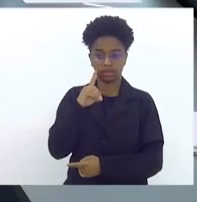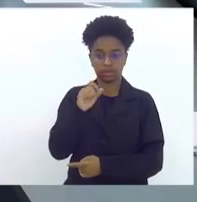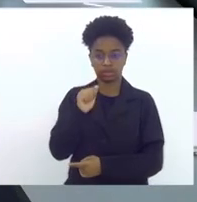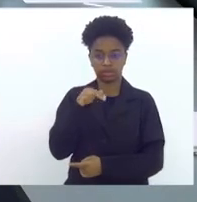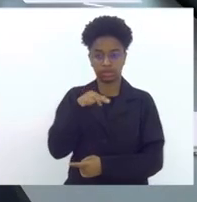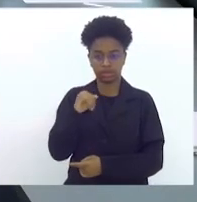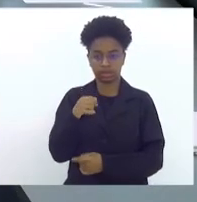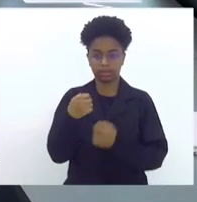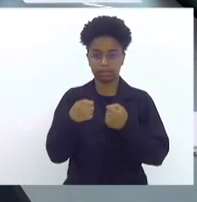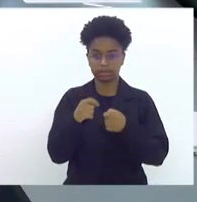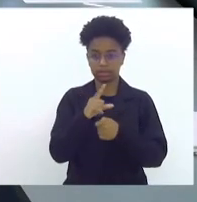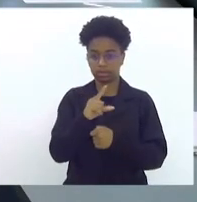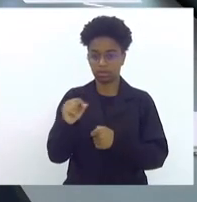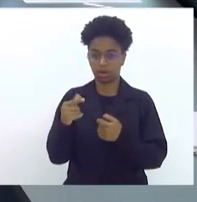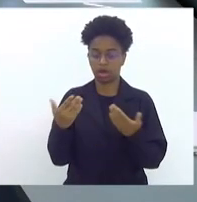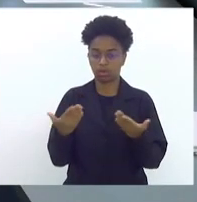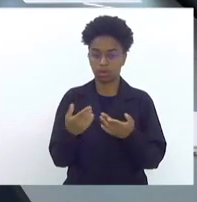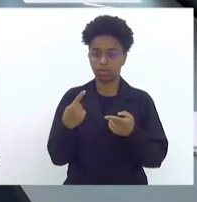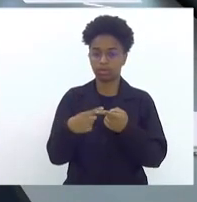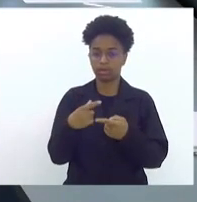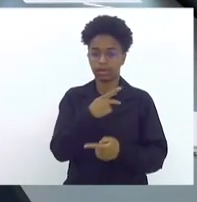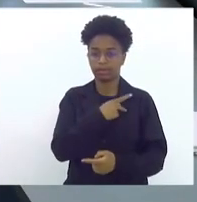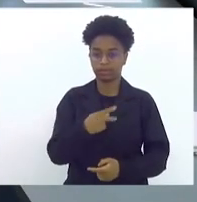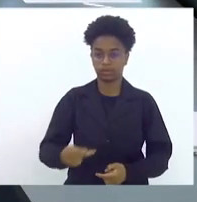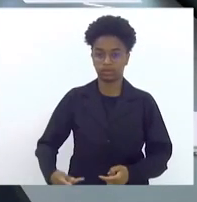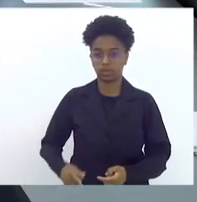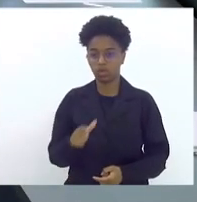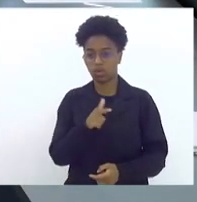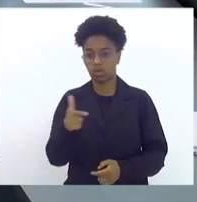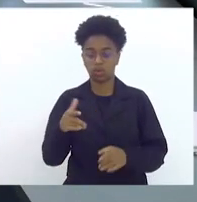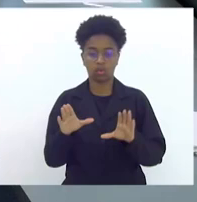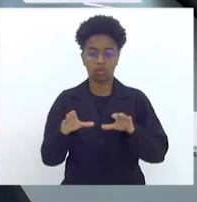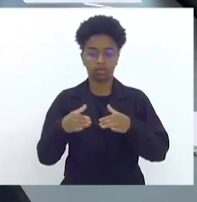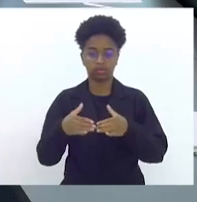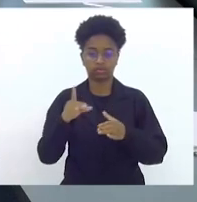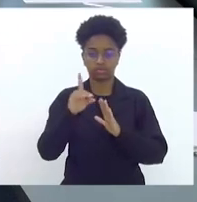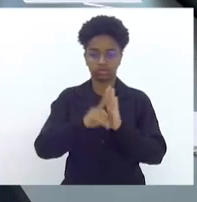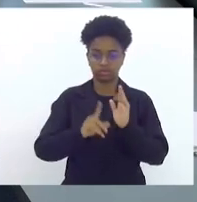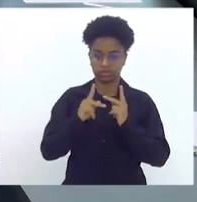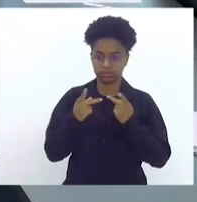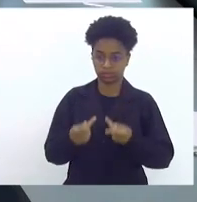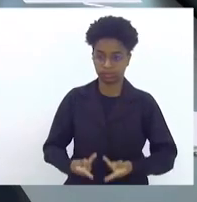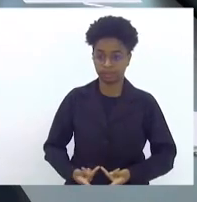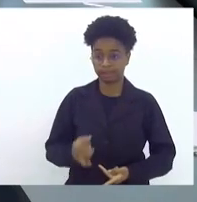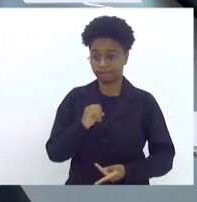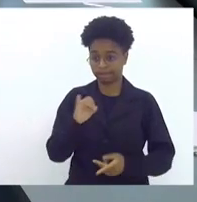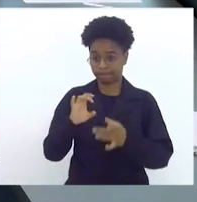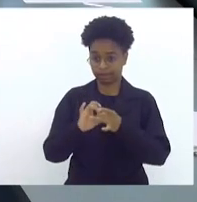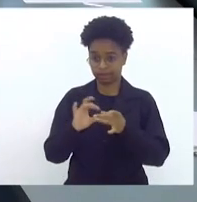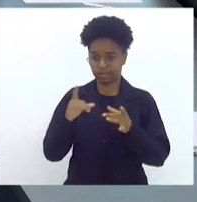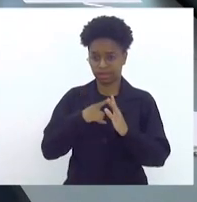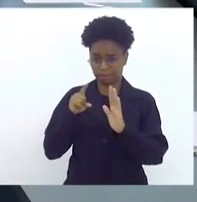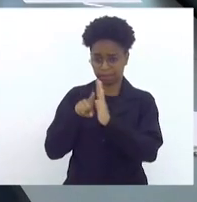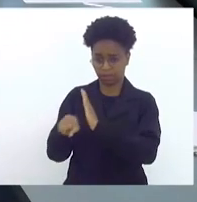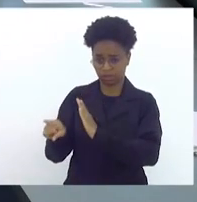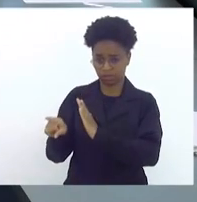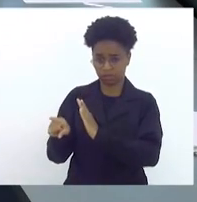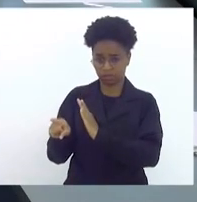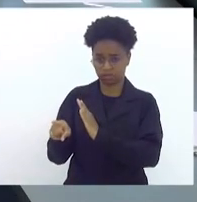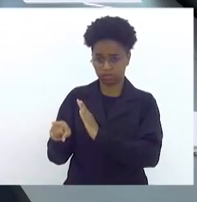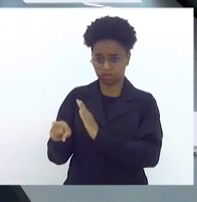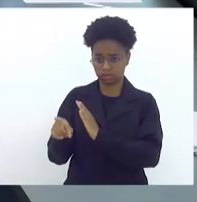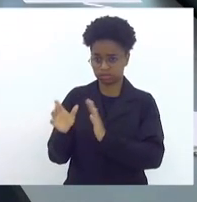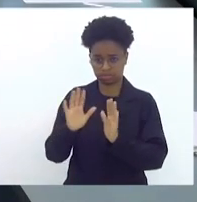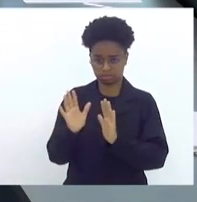precisa sair para presidir uma comissão que a comissão de direitos humanos se o senhor permitir Você tem alguma pergunta a fazer deputada